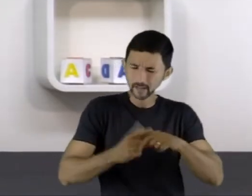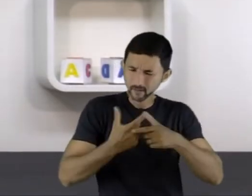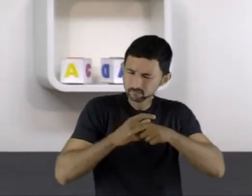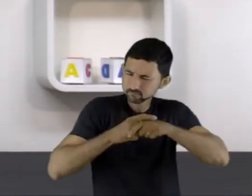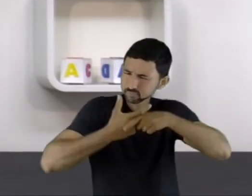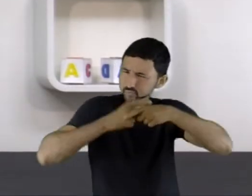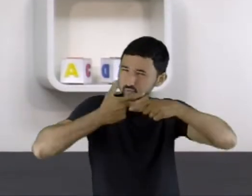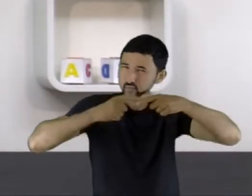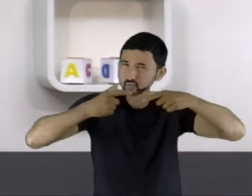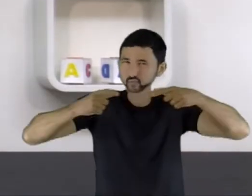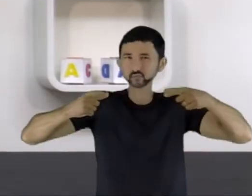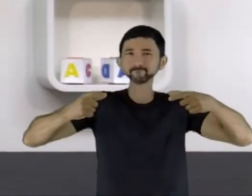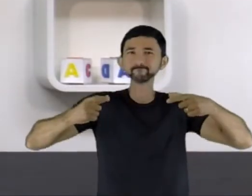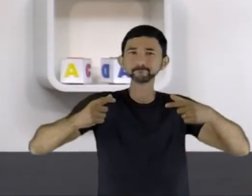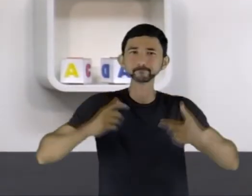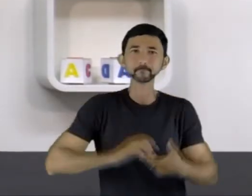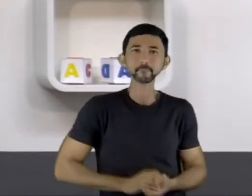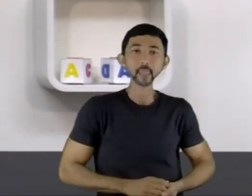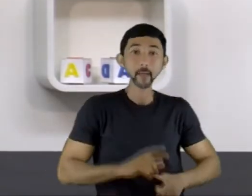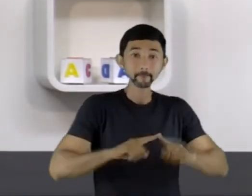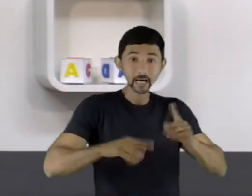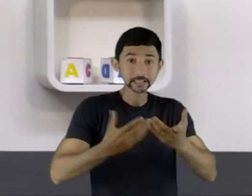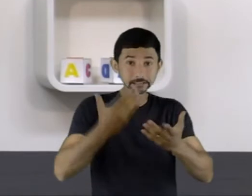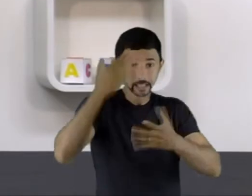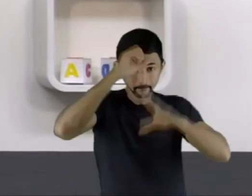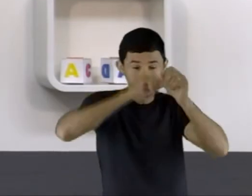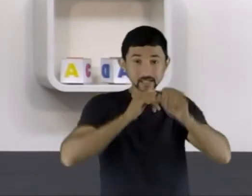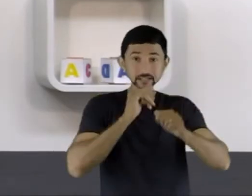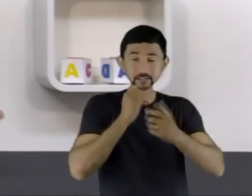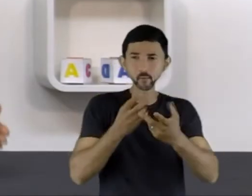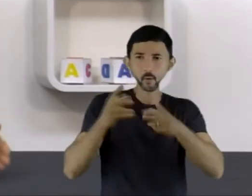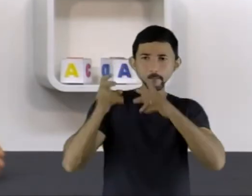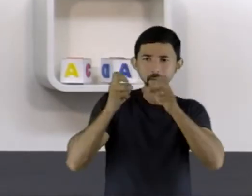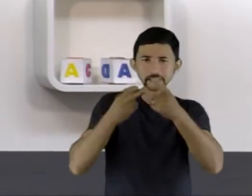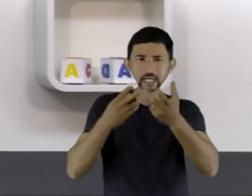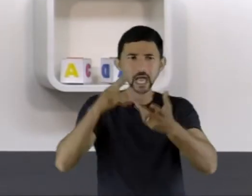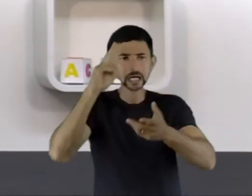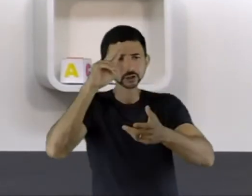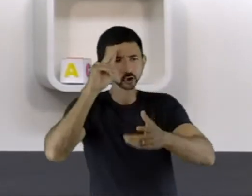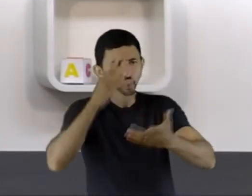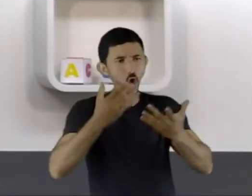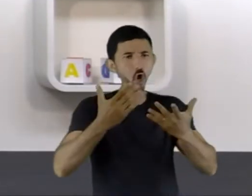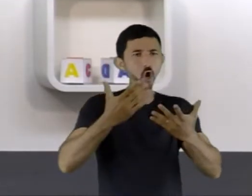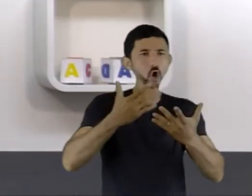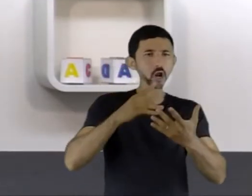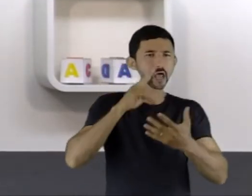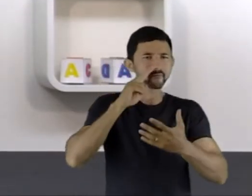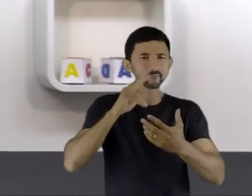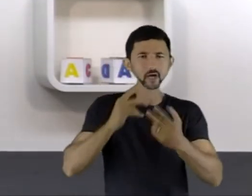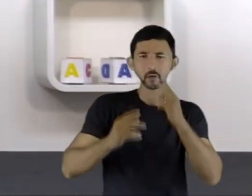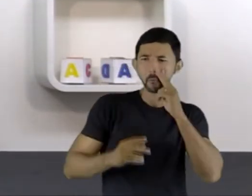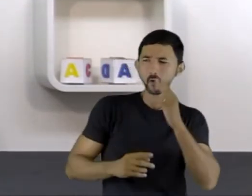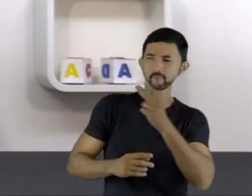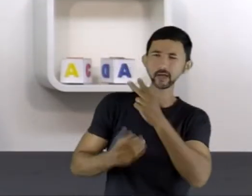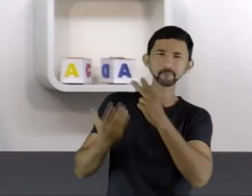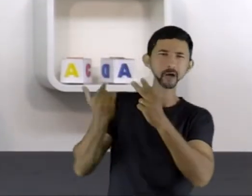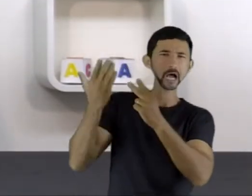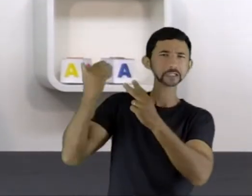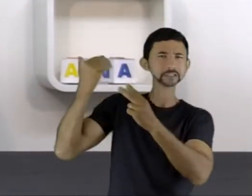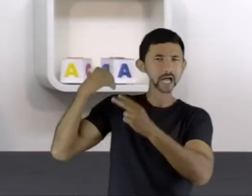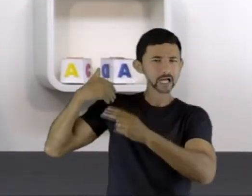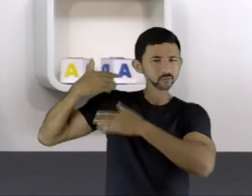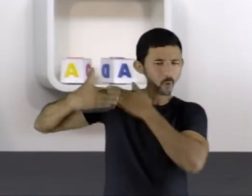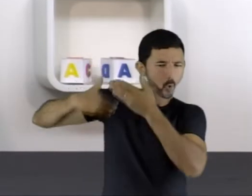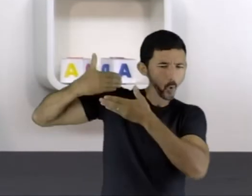enormes, né? Mas serviu, porque quando a gente olha para a história, quando a gente olha para o passado e percebe que pode passar